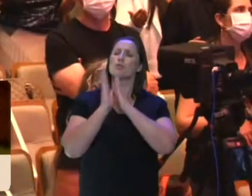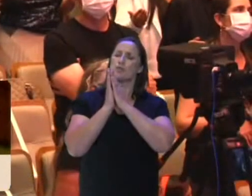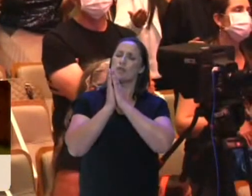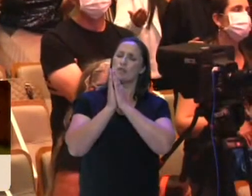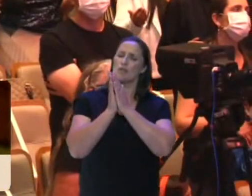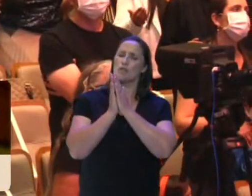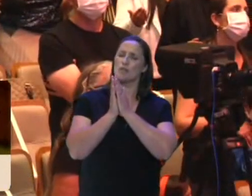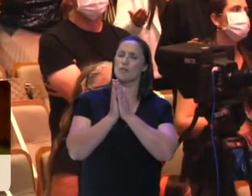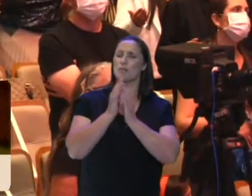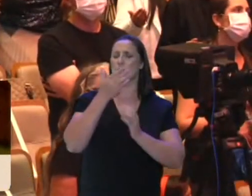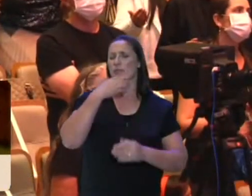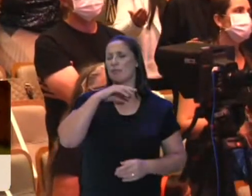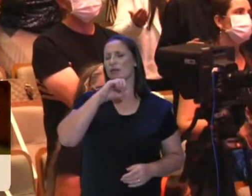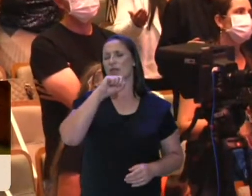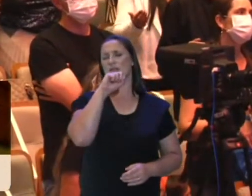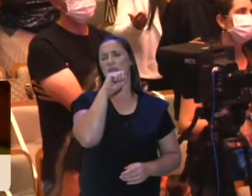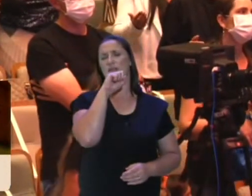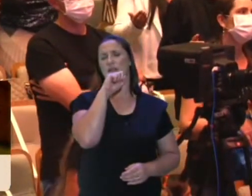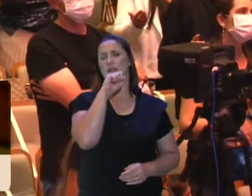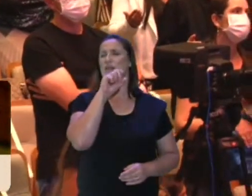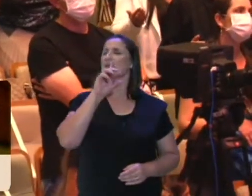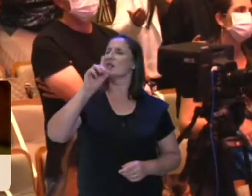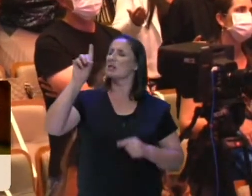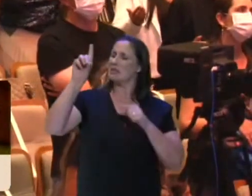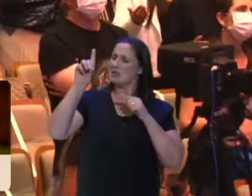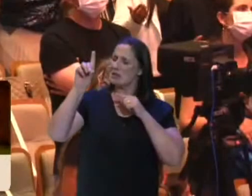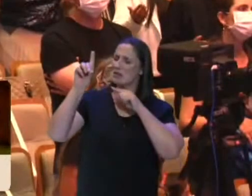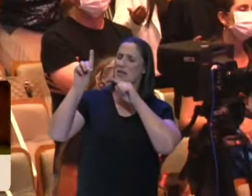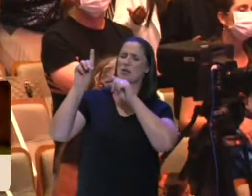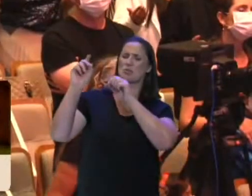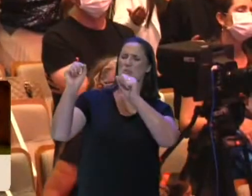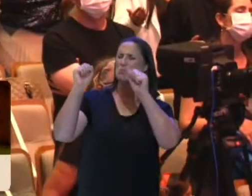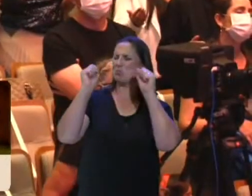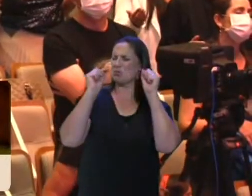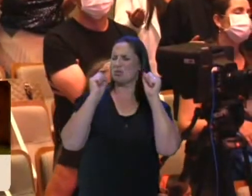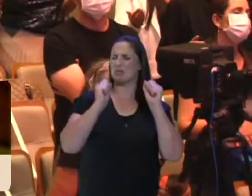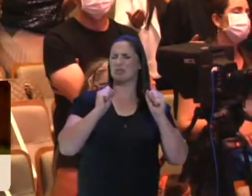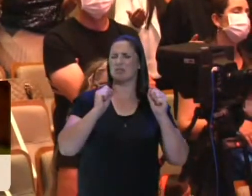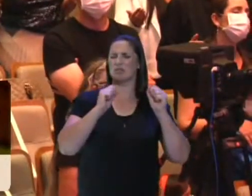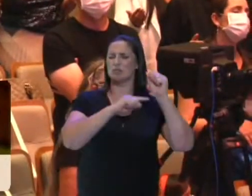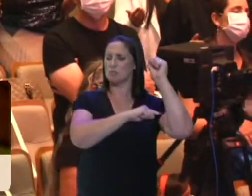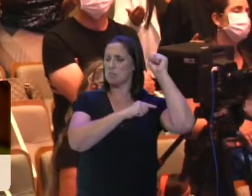qualquer perspectiva, porque Tu és o Deus Todo-Poderoso.